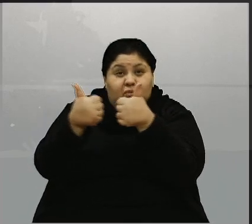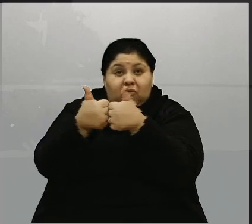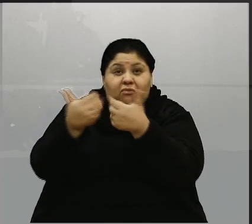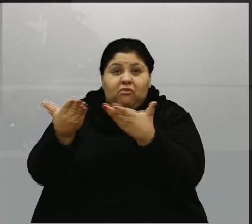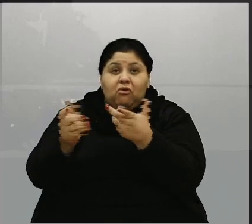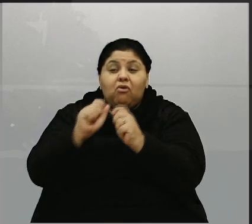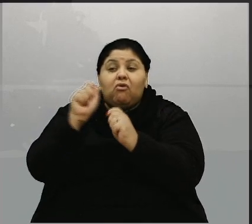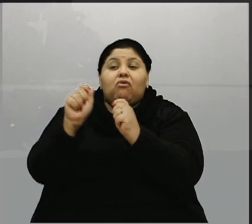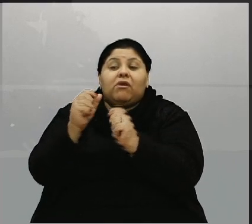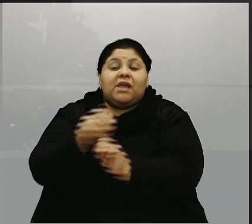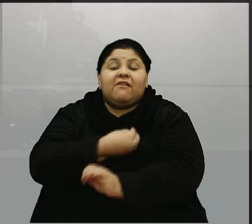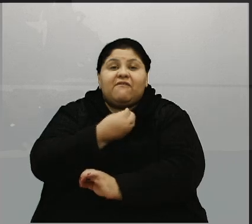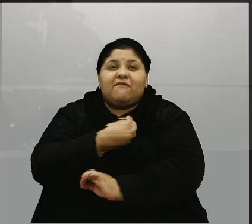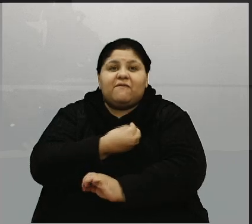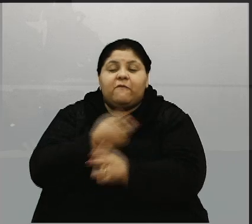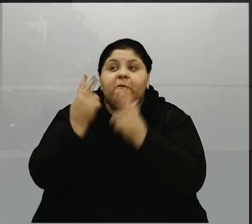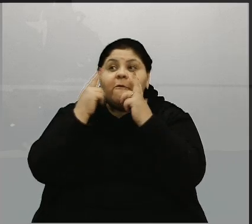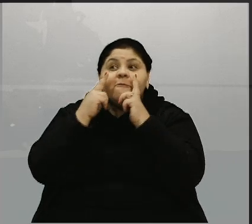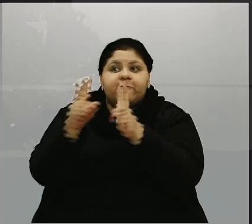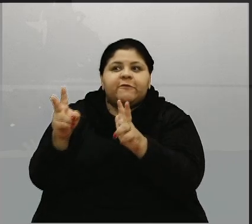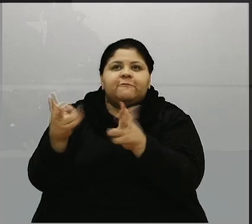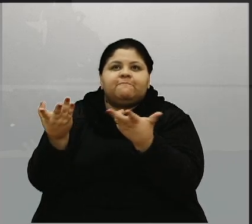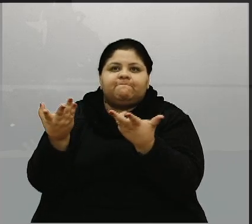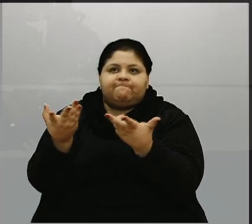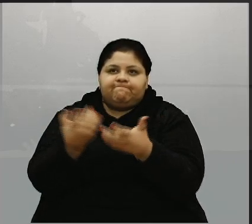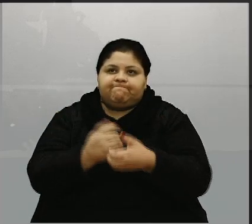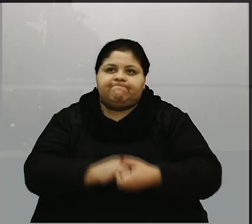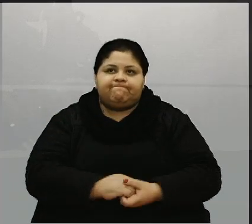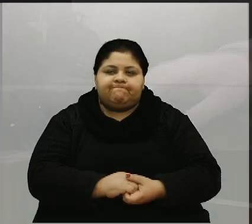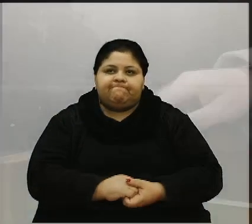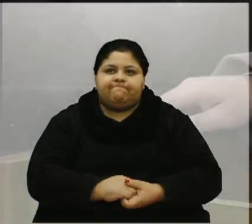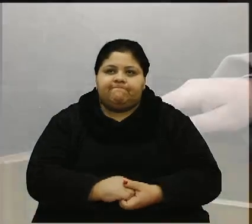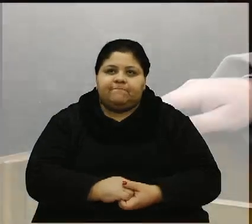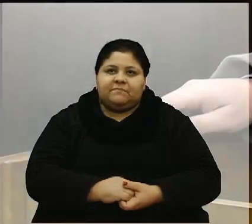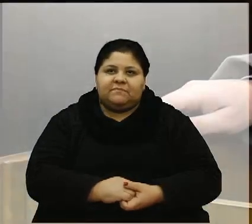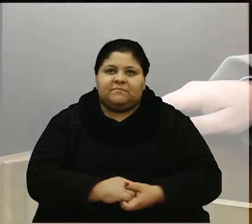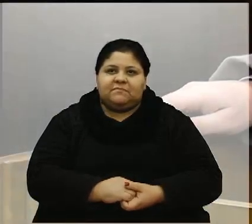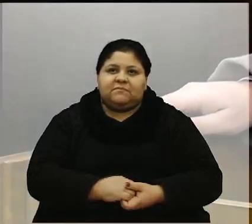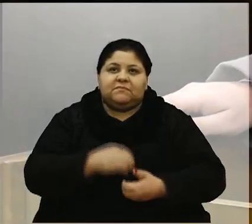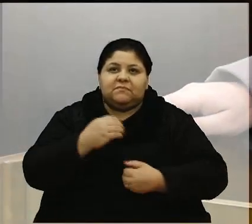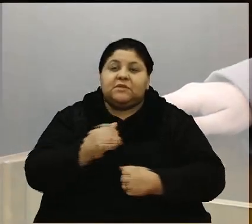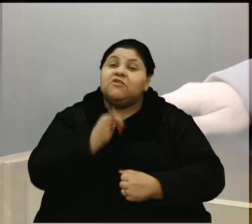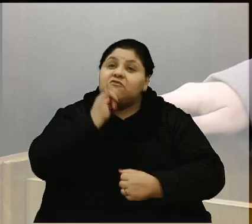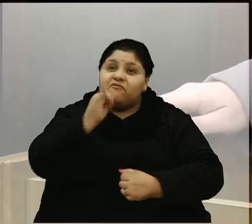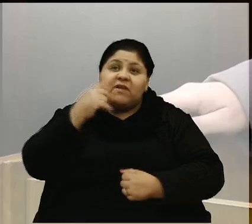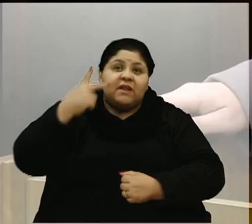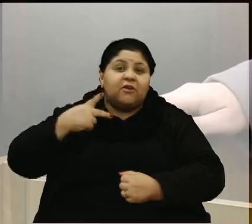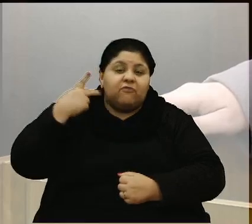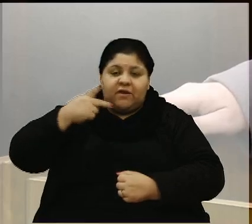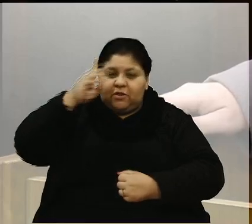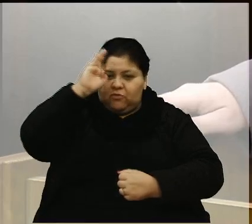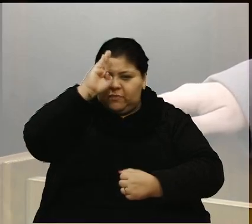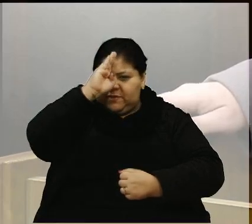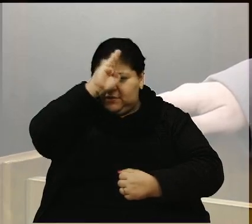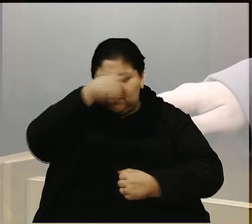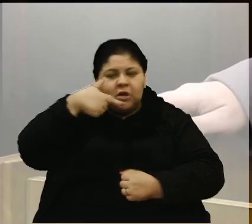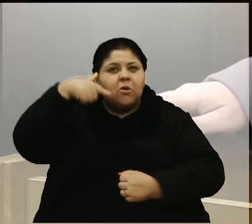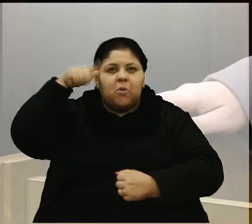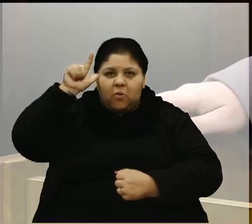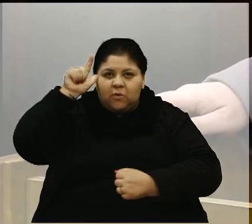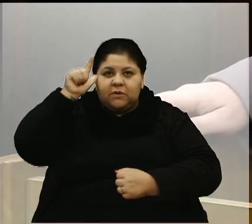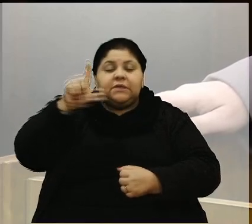não passam quando enxergam essa situação. Então, eu comentei com o vereador Bressan ontem sobre isso. Né? O vereador Bressan também tem pedidos em cima